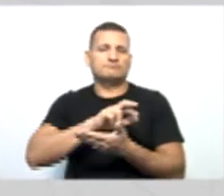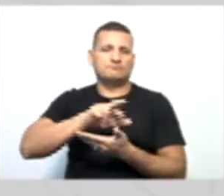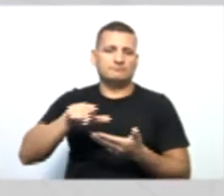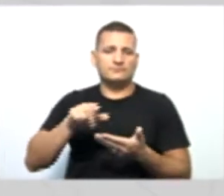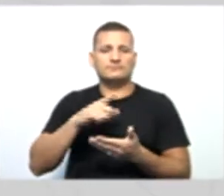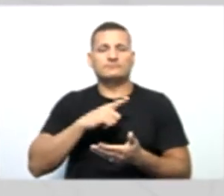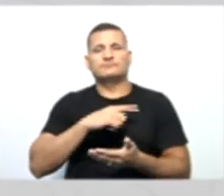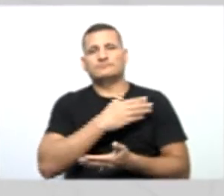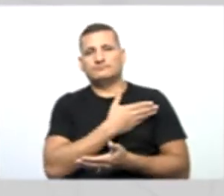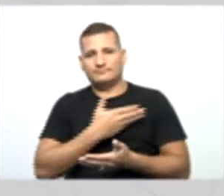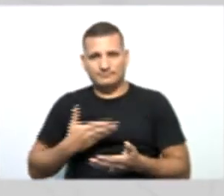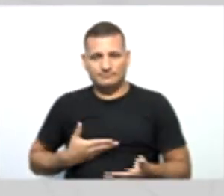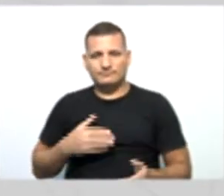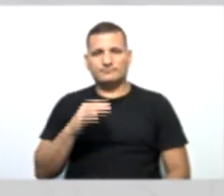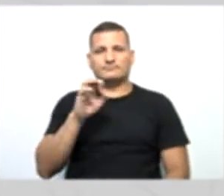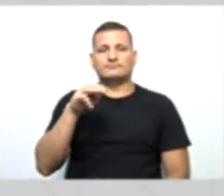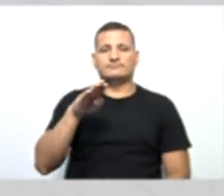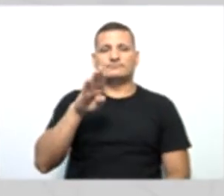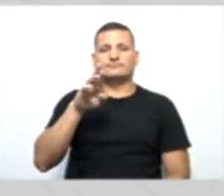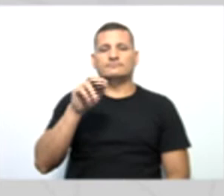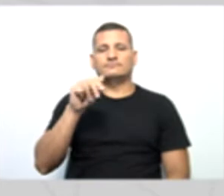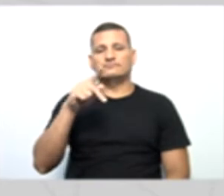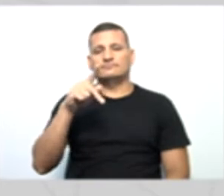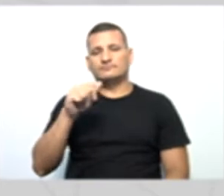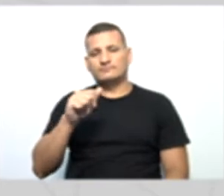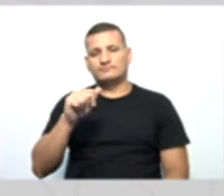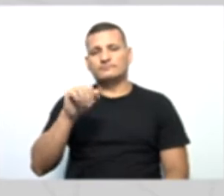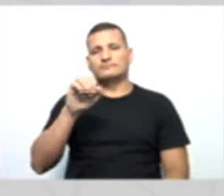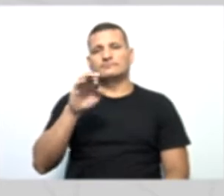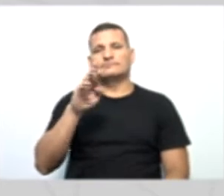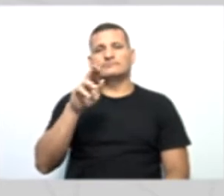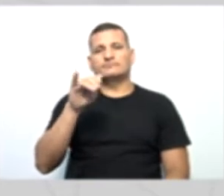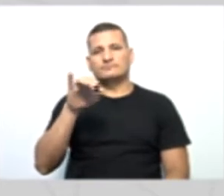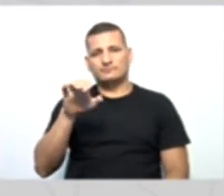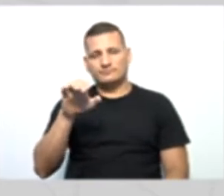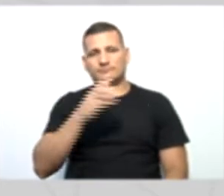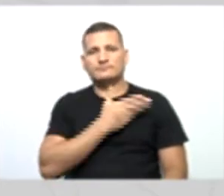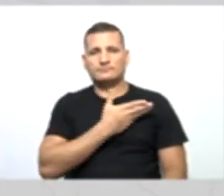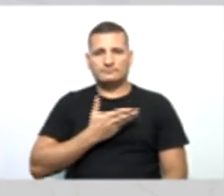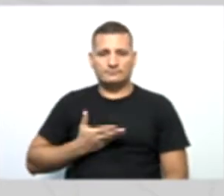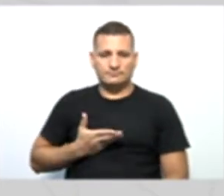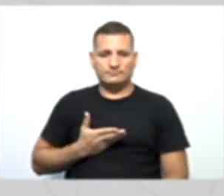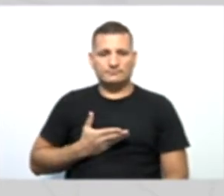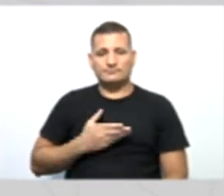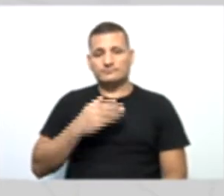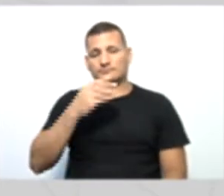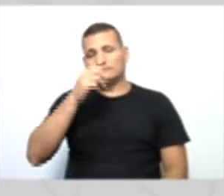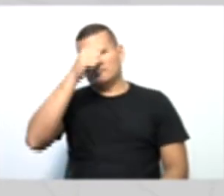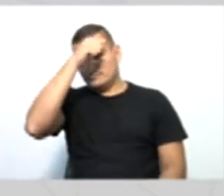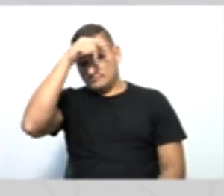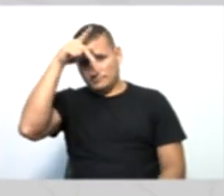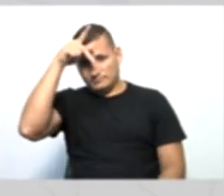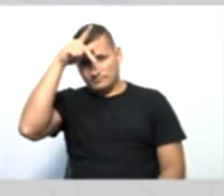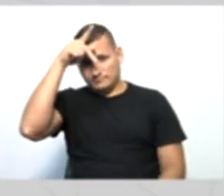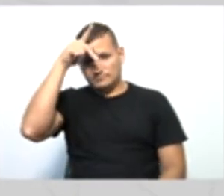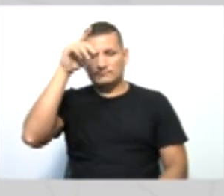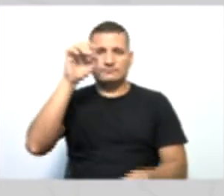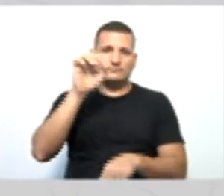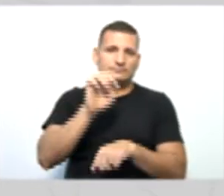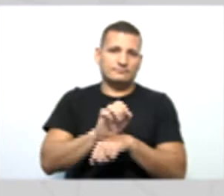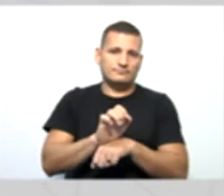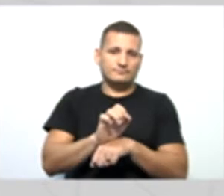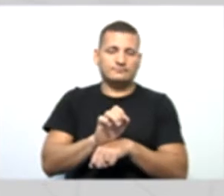aí, a Embrapa, Sebrae, governo, município, estado. Então, quando eu tenho